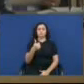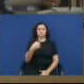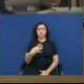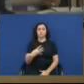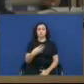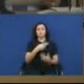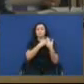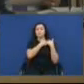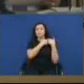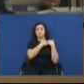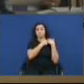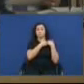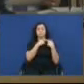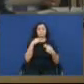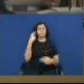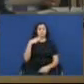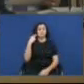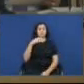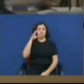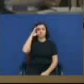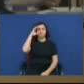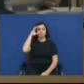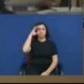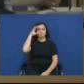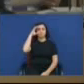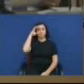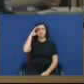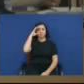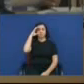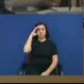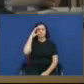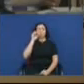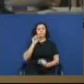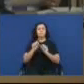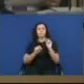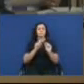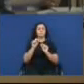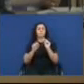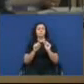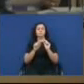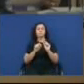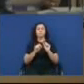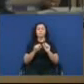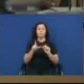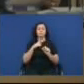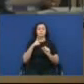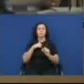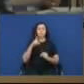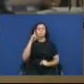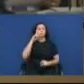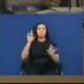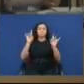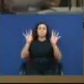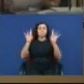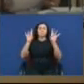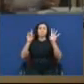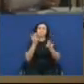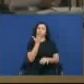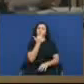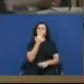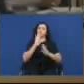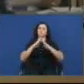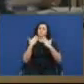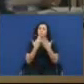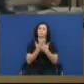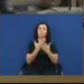178/2014. Autor é o vereador José Couto de Jesus, o Totó. Institui o Dia Municipal da Merenda Escolar no